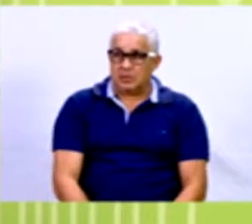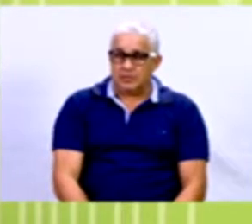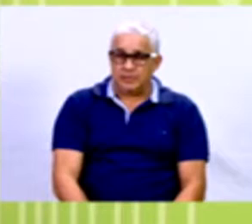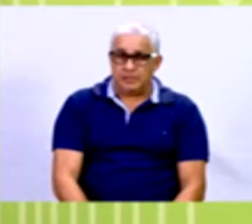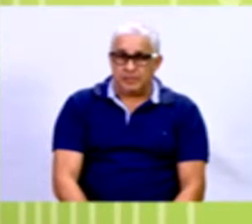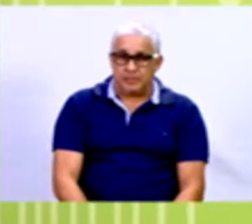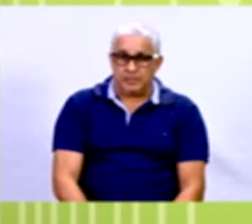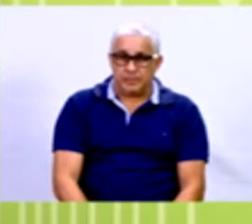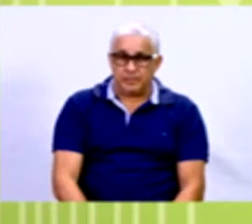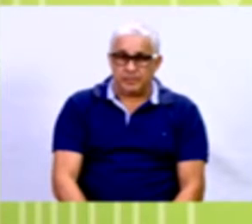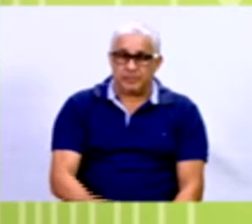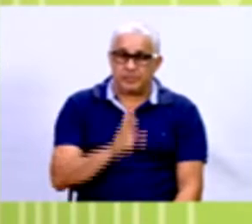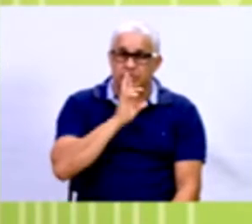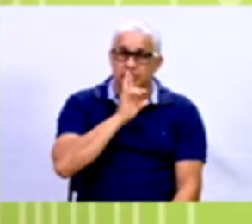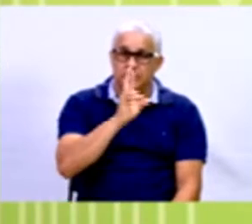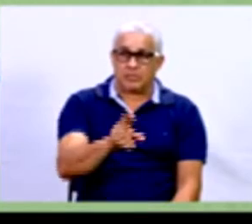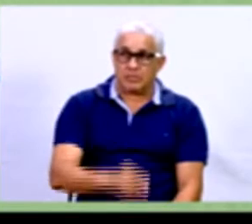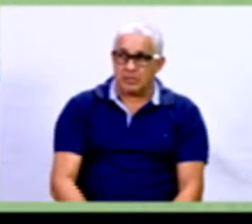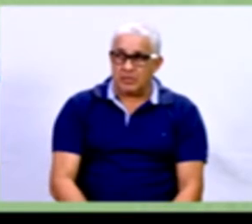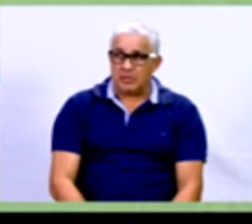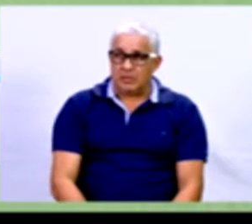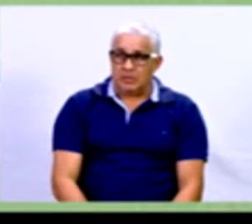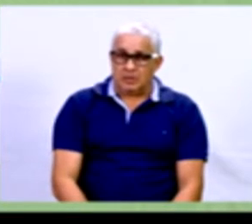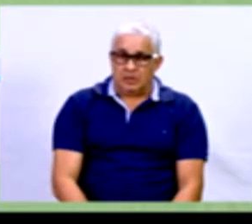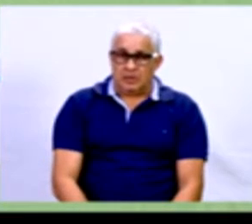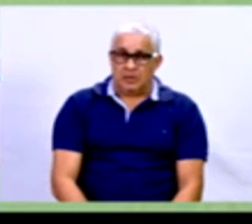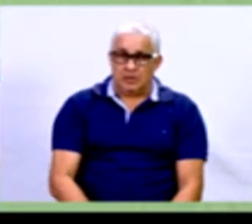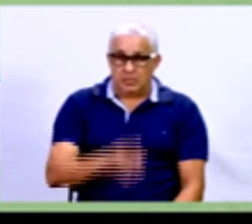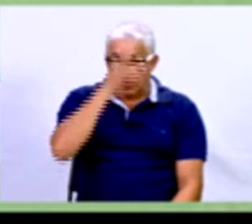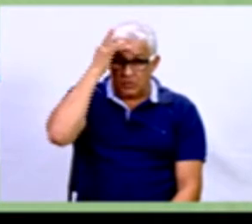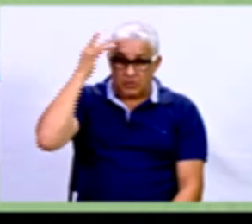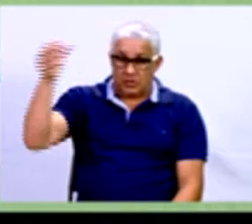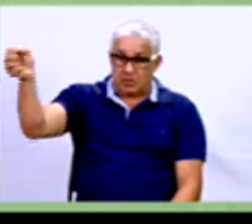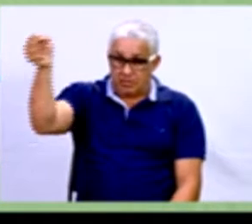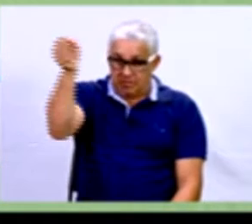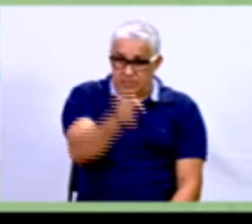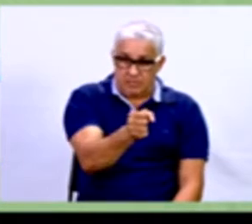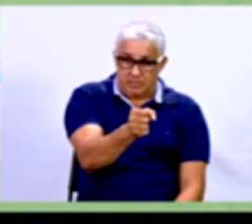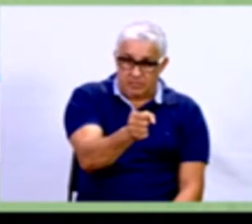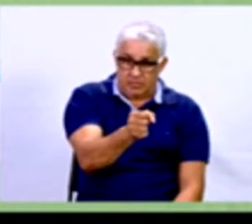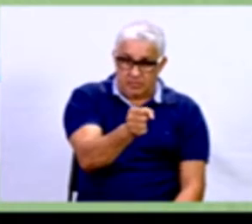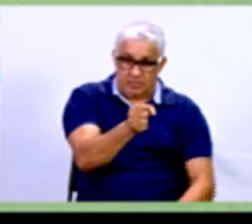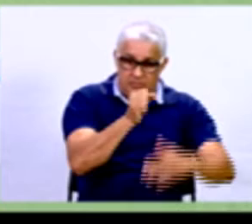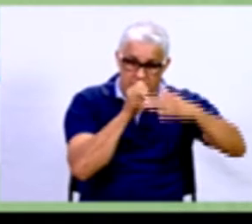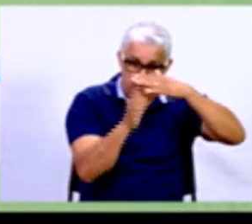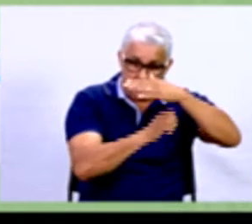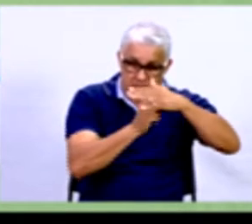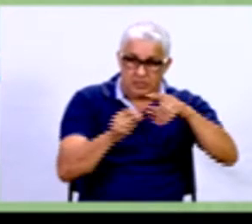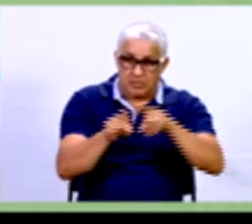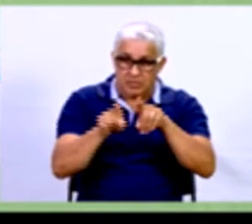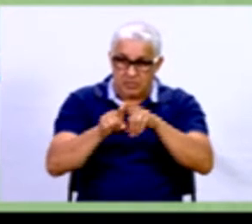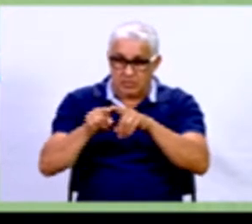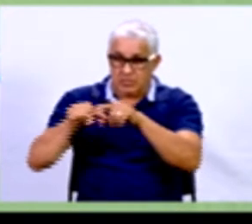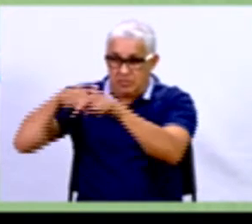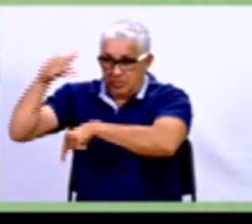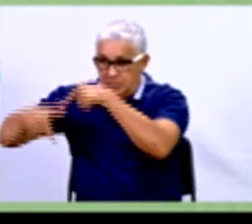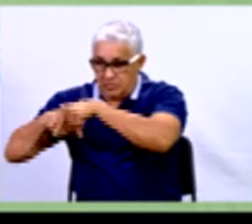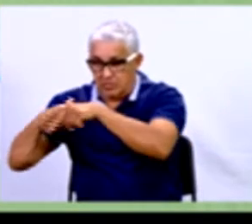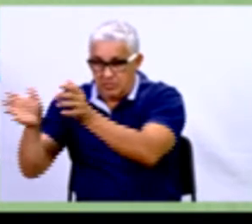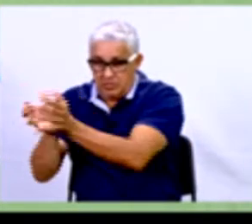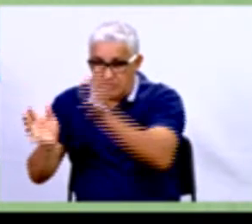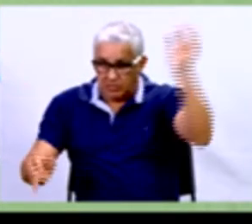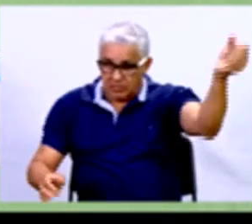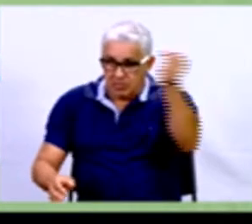Então, a resposta vem aí que ela é composta por representantes do empregador e dos empregados, de acordo